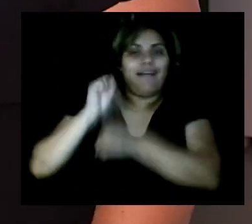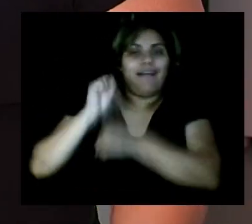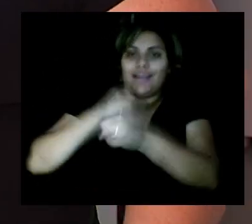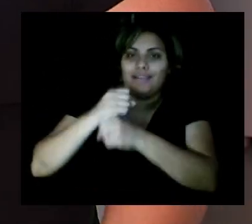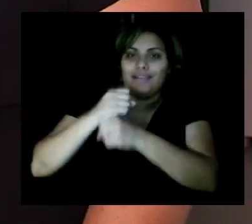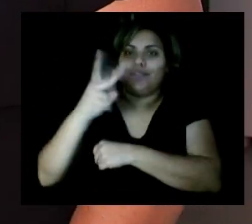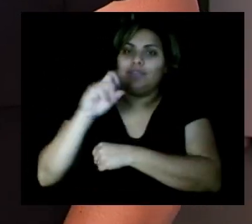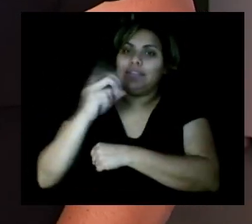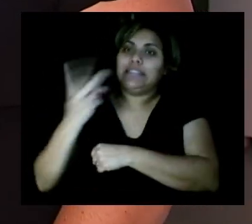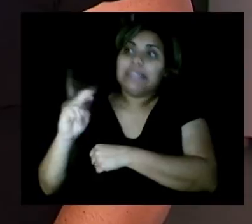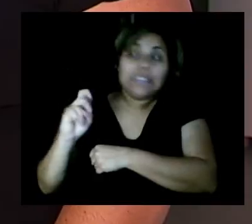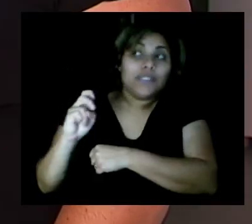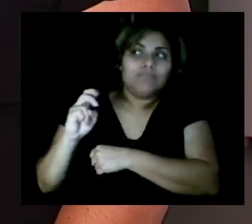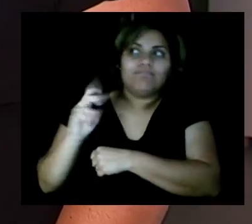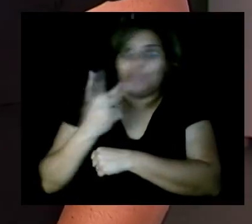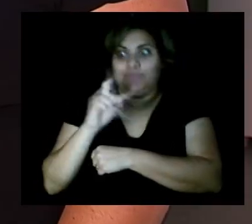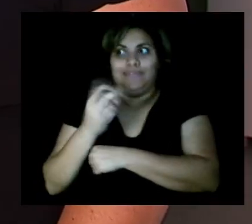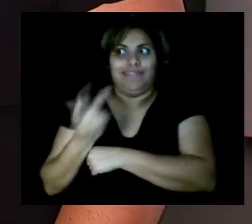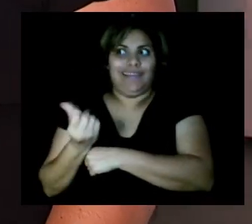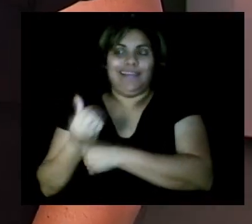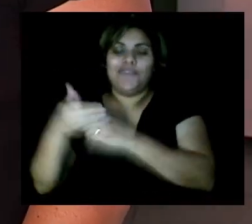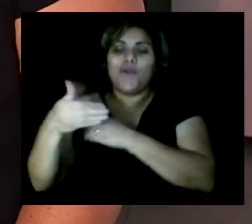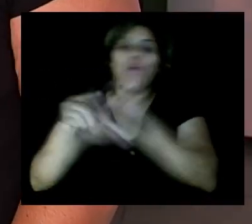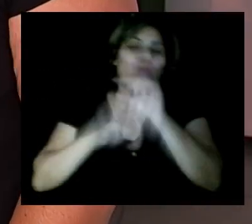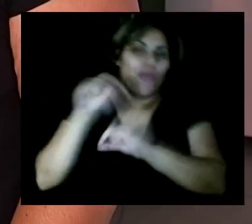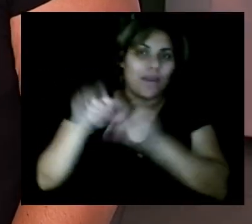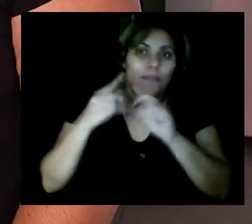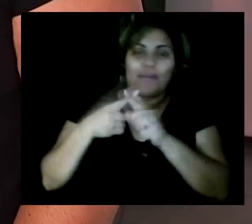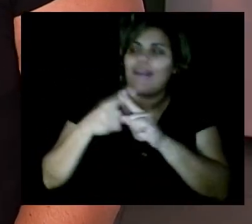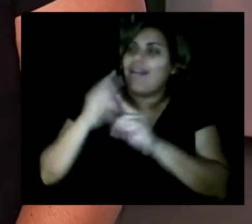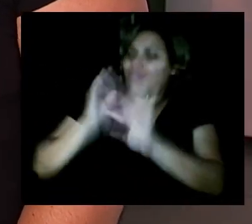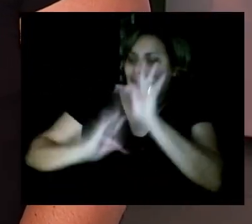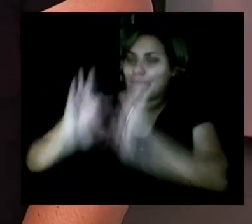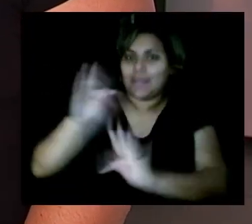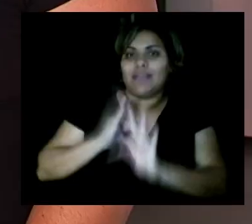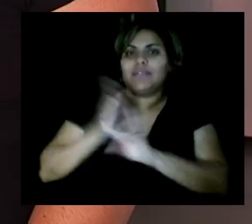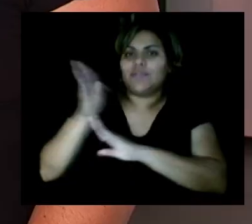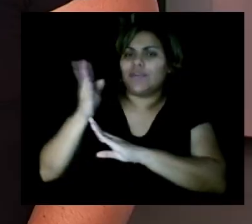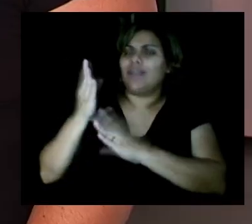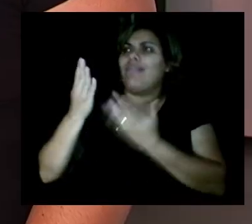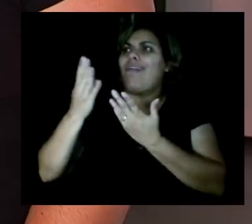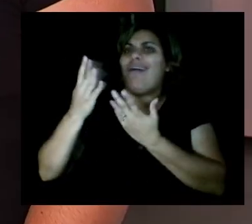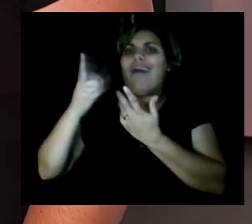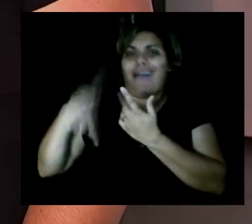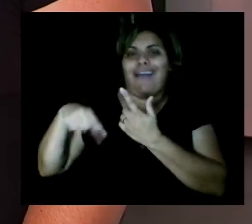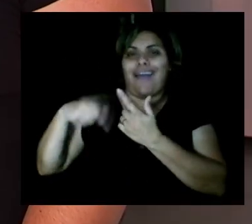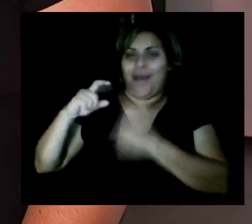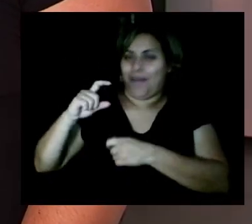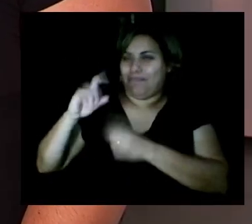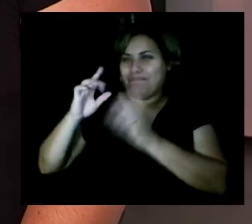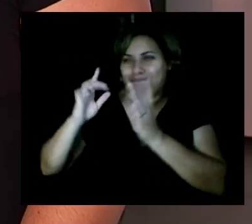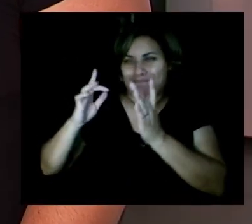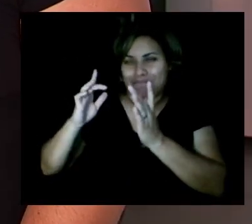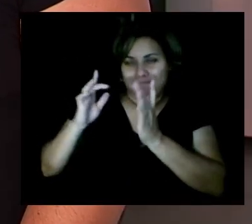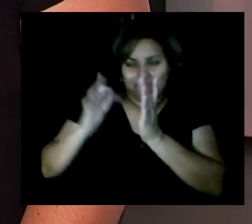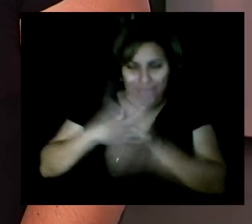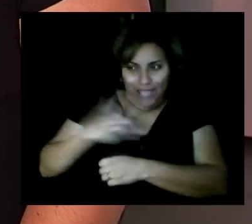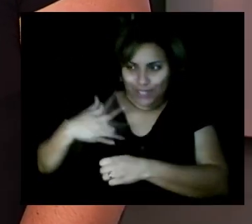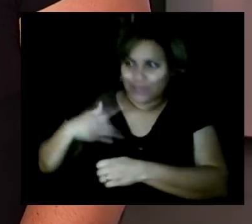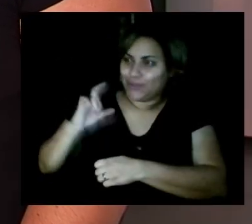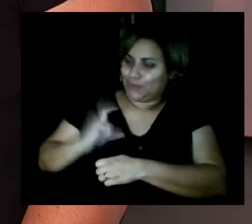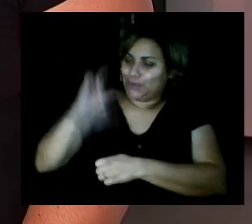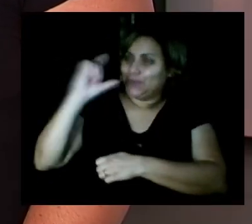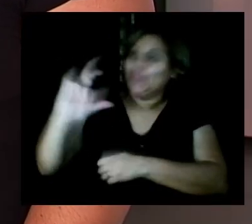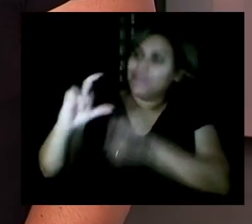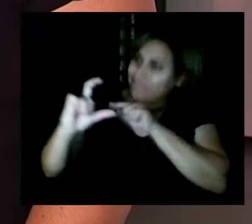as terapias, é muito difícil, até por convênio, se você vai, então precisa muito dessa parte, assim, de ter uma visão, assim, mais